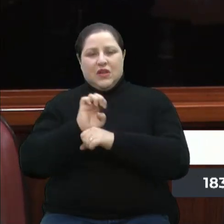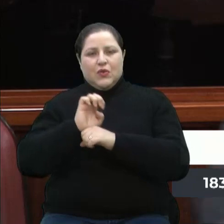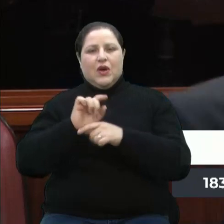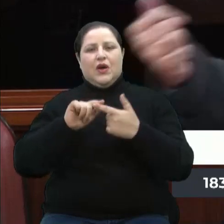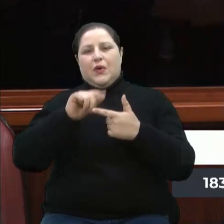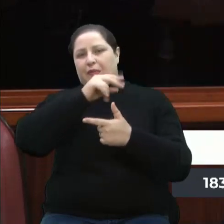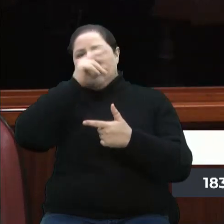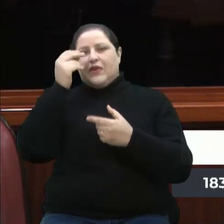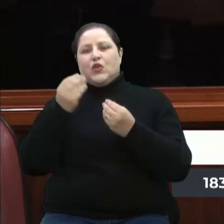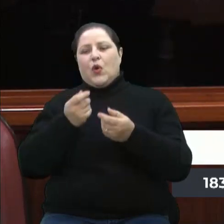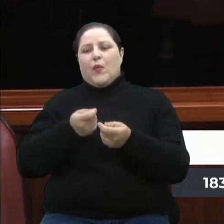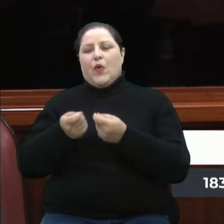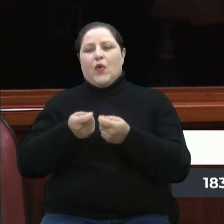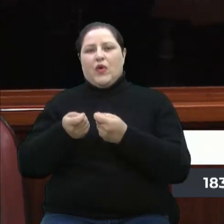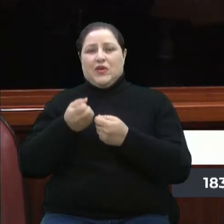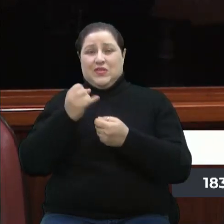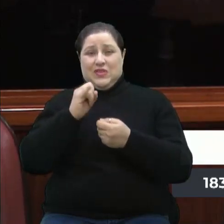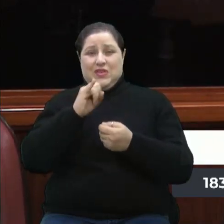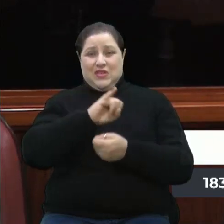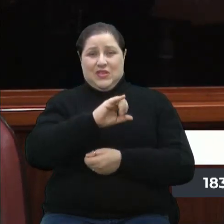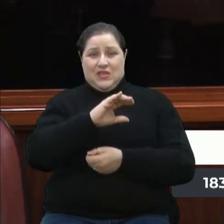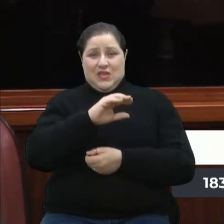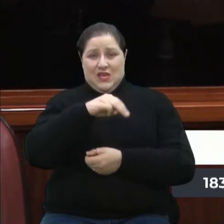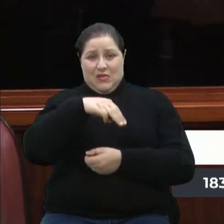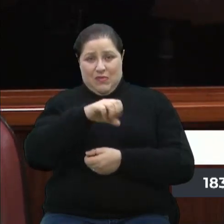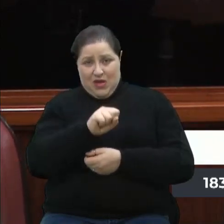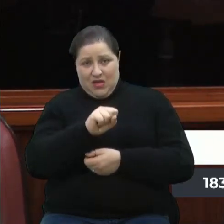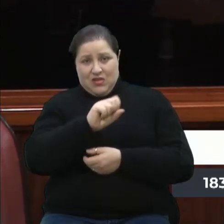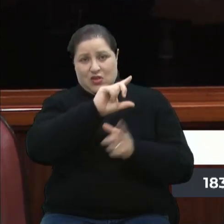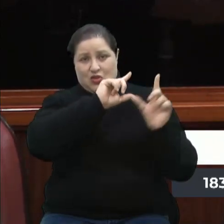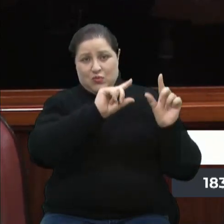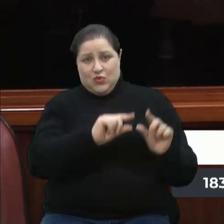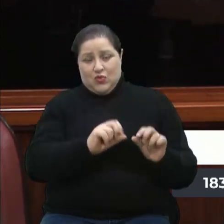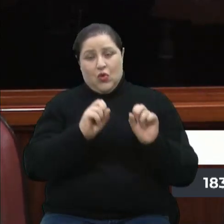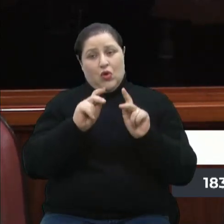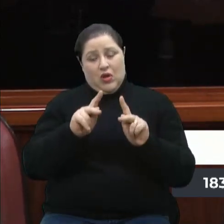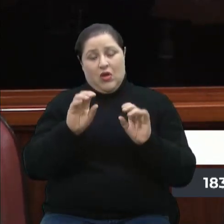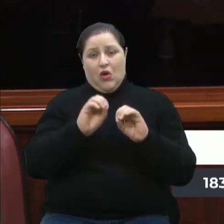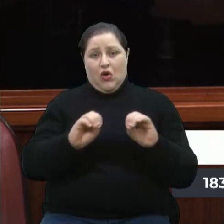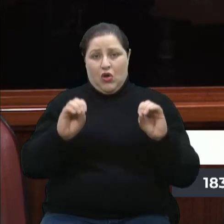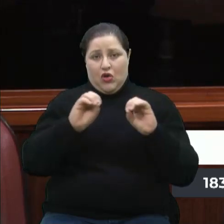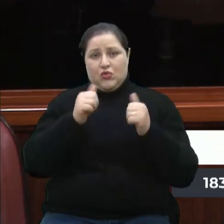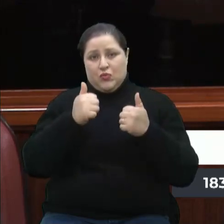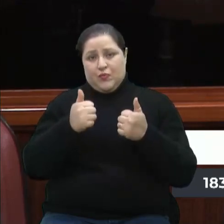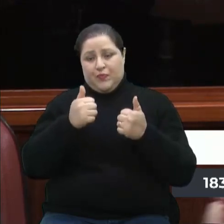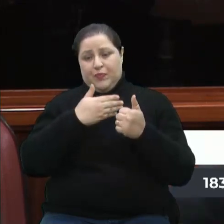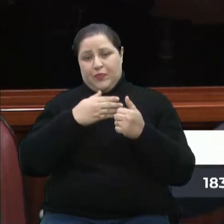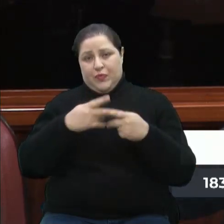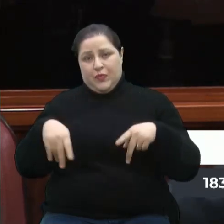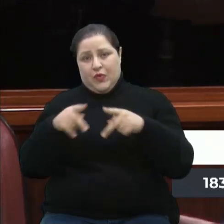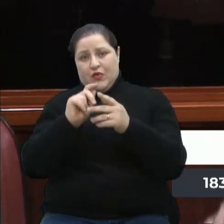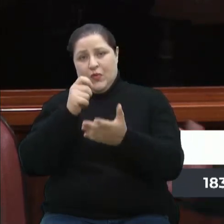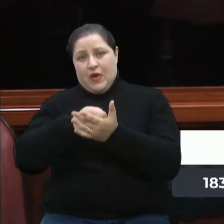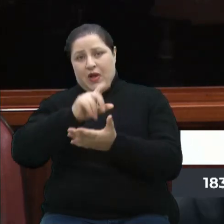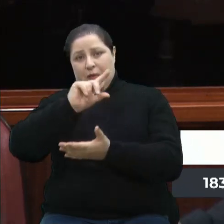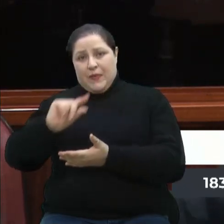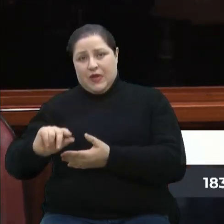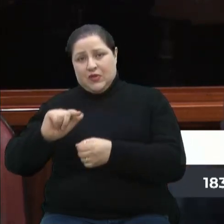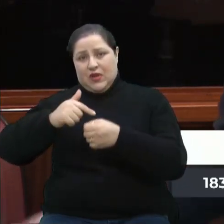Porque se reduz ICMS, né? Ótimo, beleza, a população vai pagar menos gasolina e diesel, e nós somos